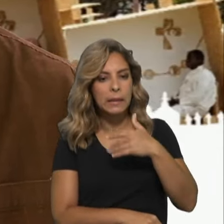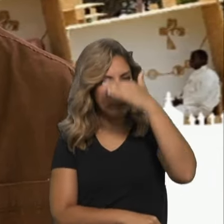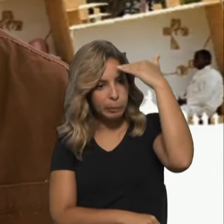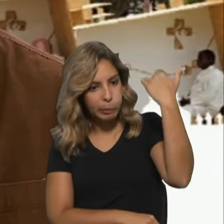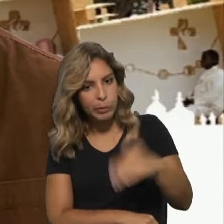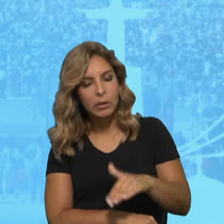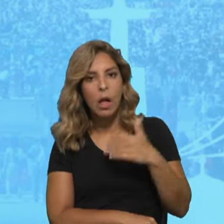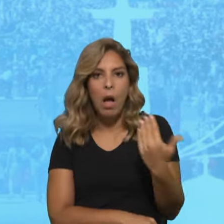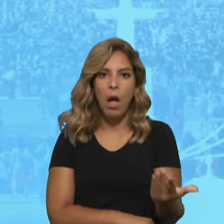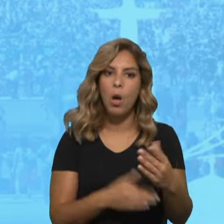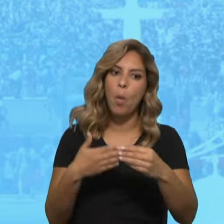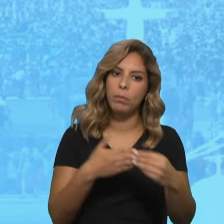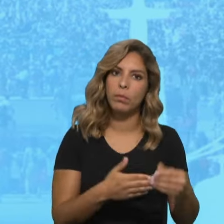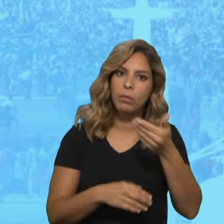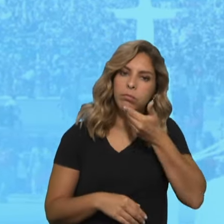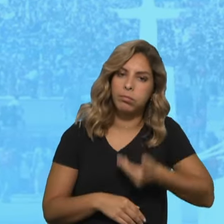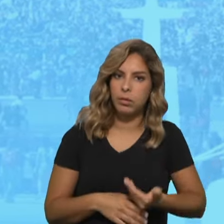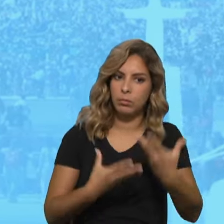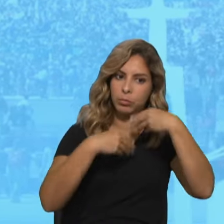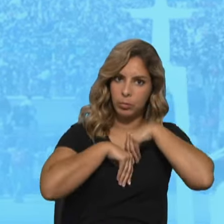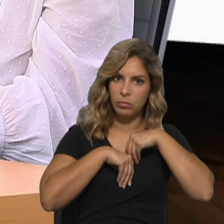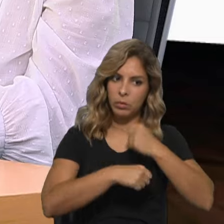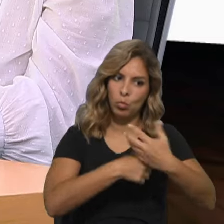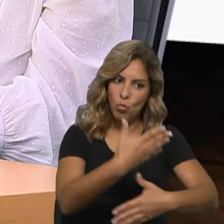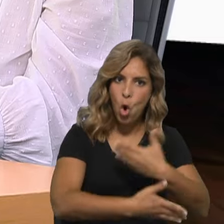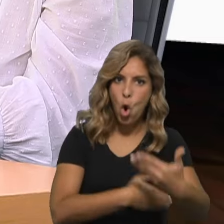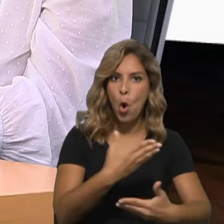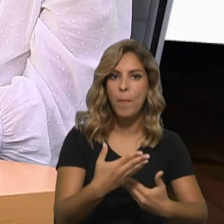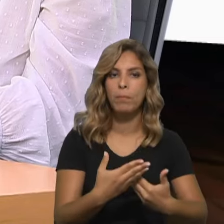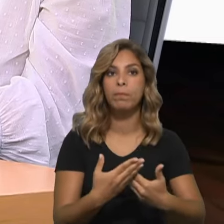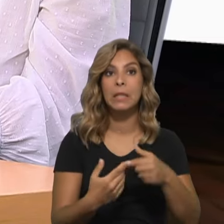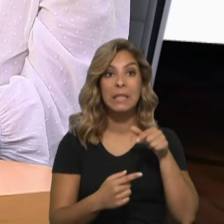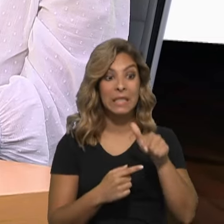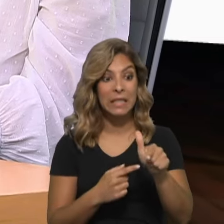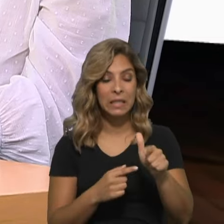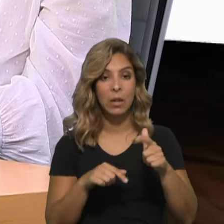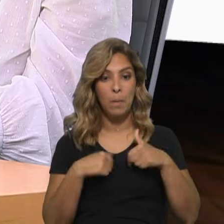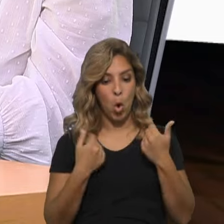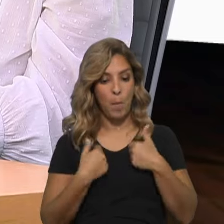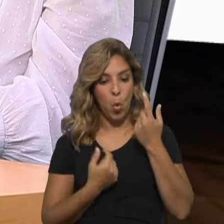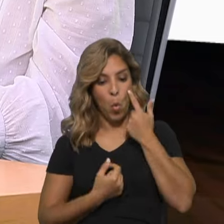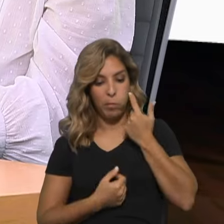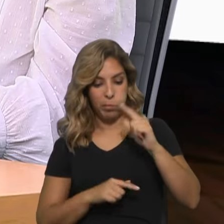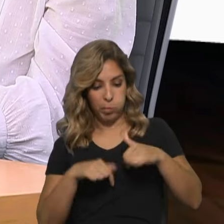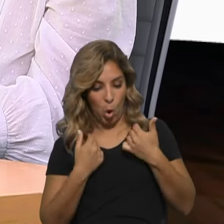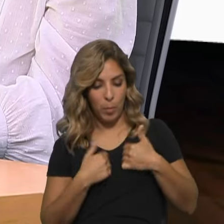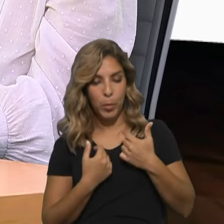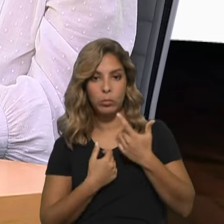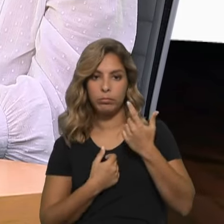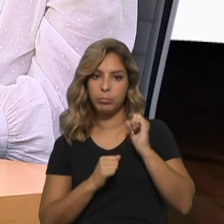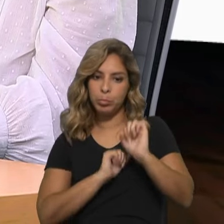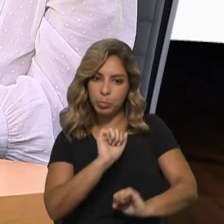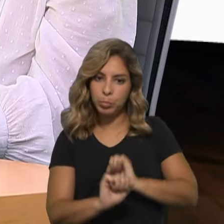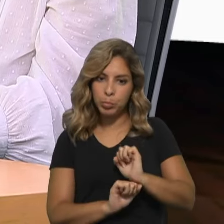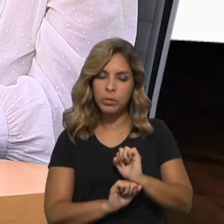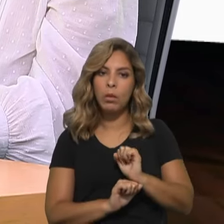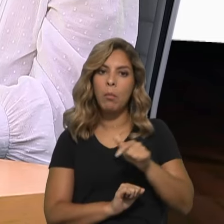essas competências digamos assim né e e a partir desse autoconhecimento deles mesmos desse autorreconhecimento ou seja os